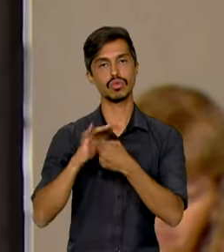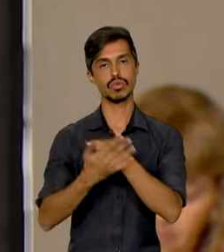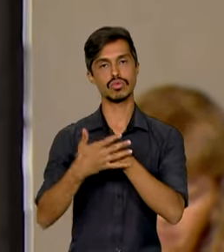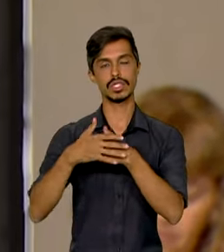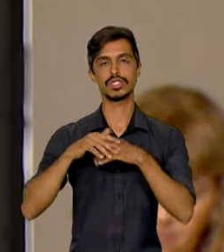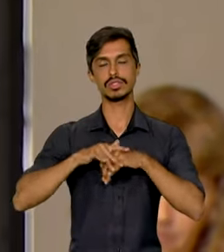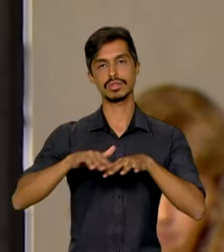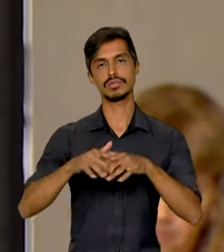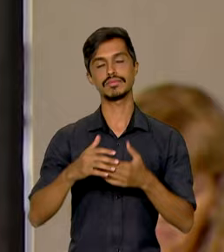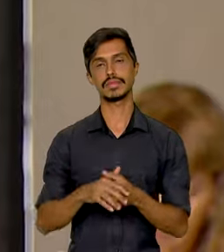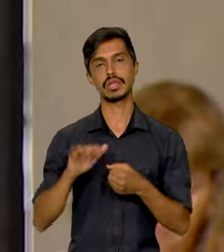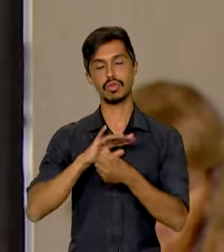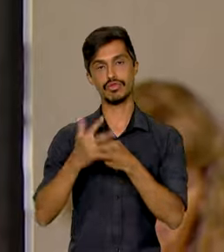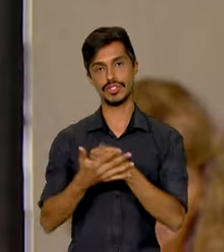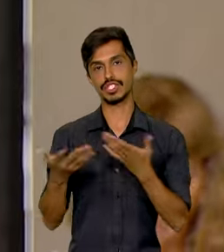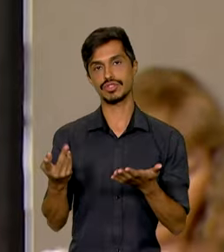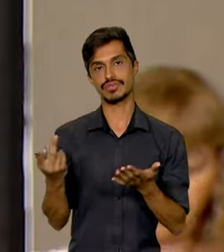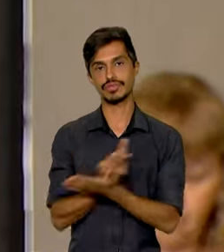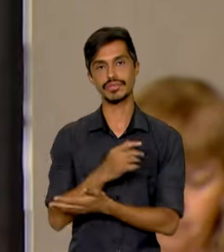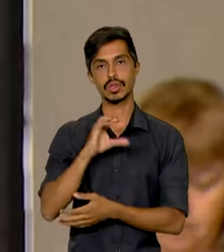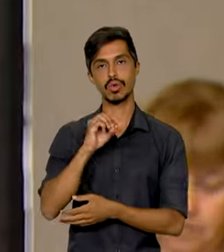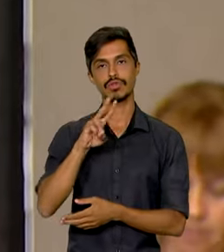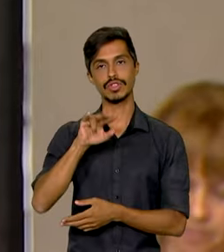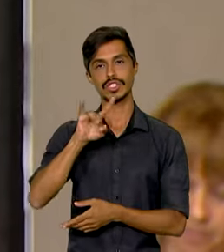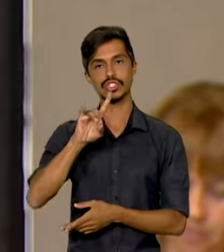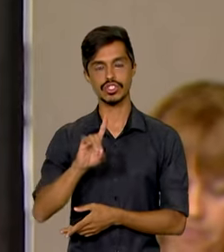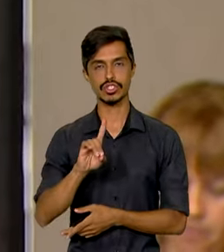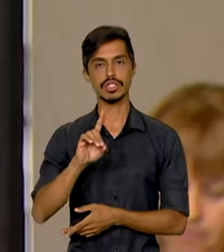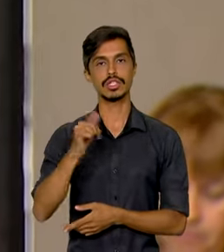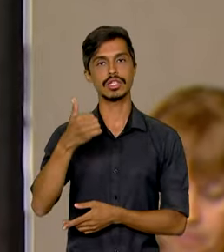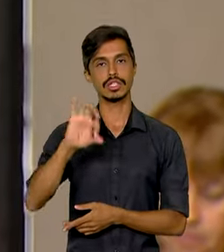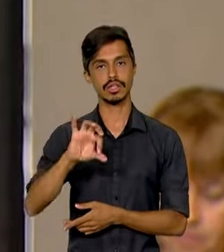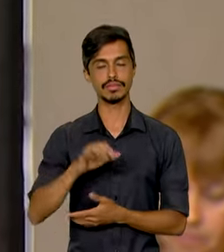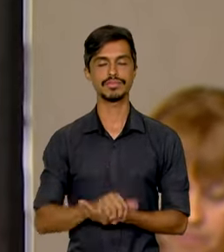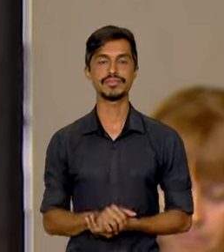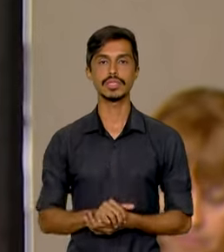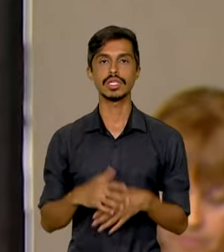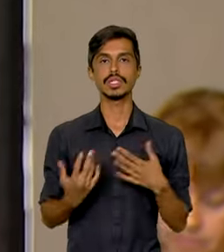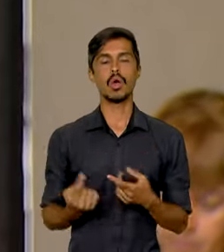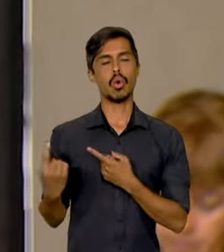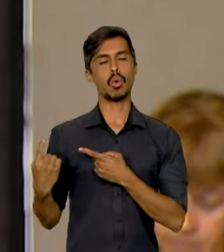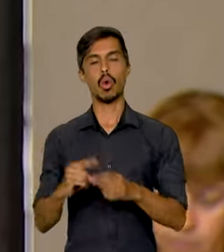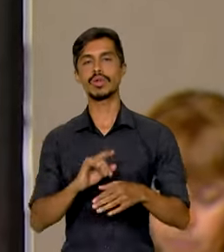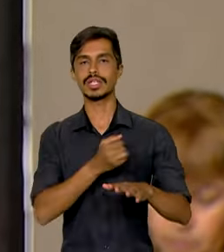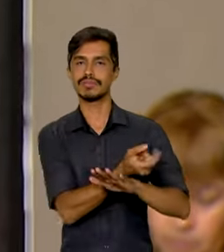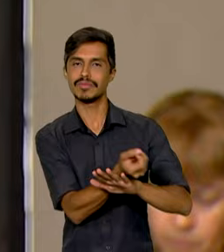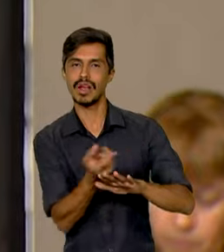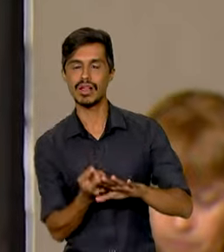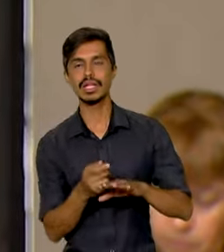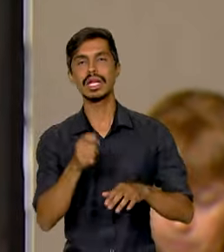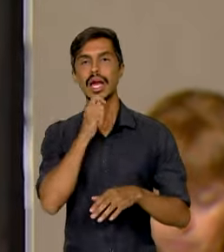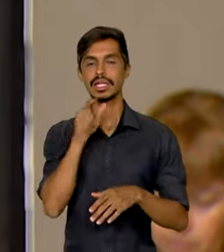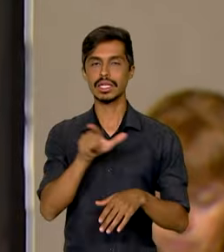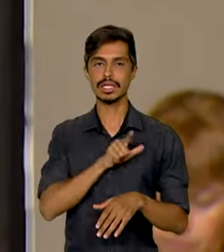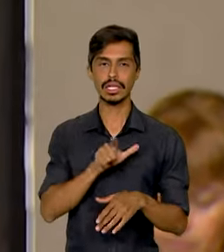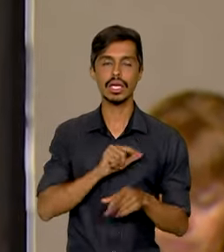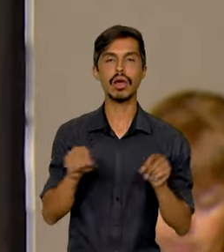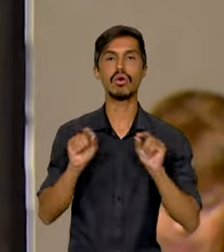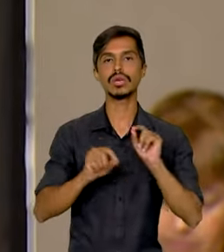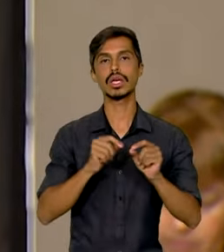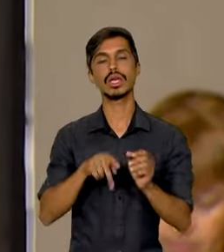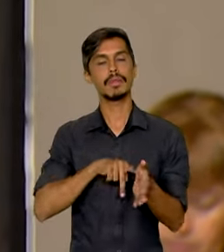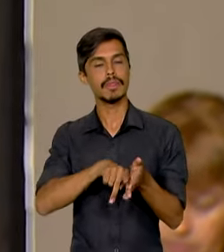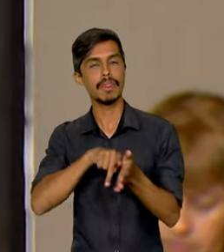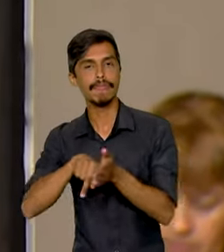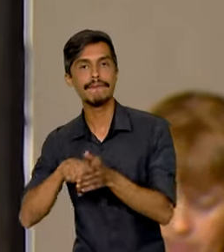Covid-19. Dentro das ações de combate à desinformação, haverá ainda iniciativas de